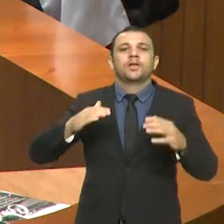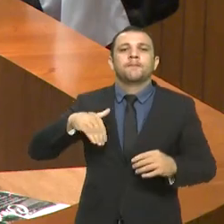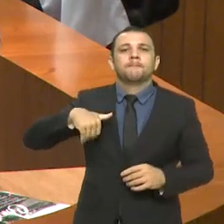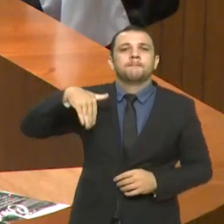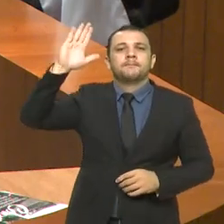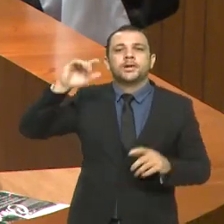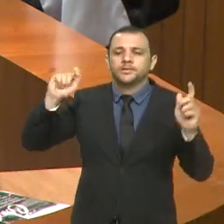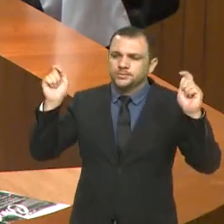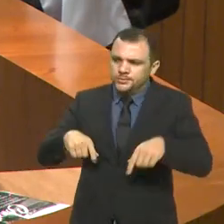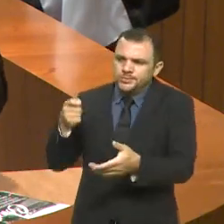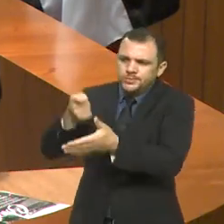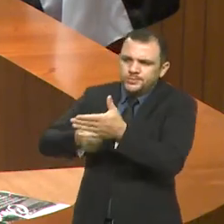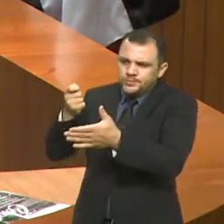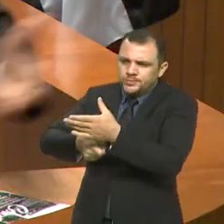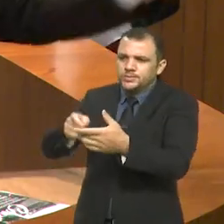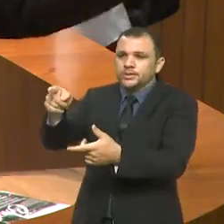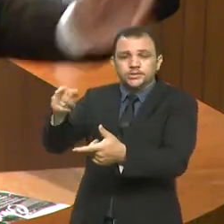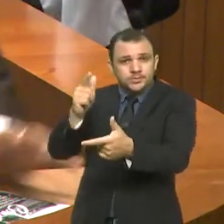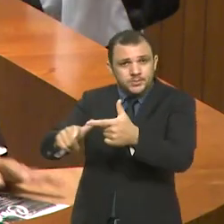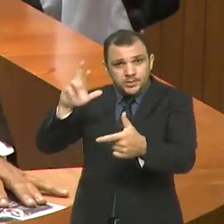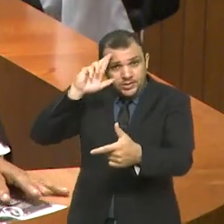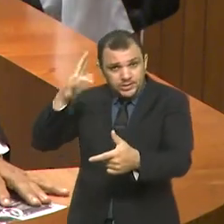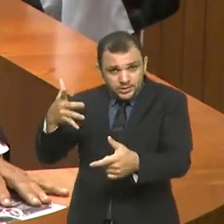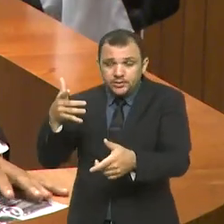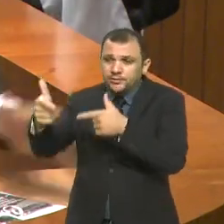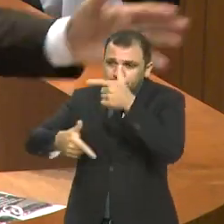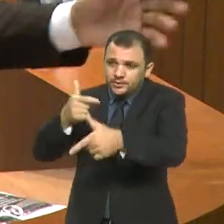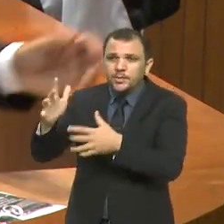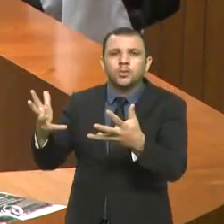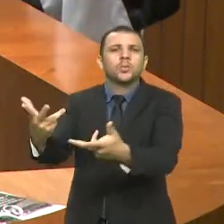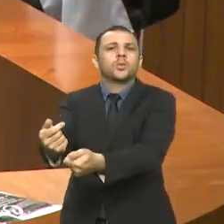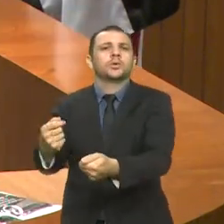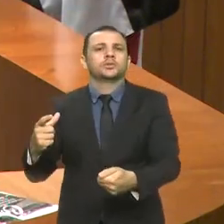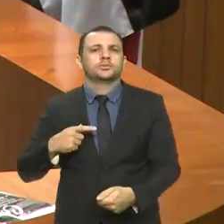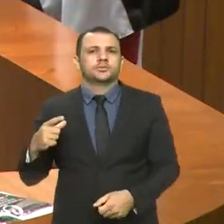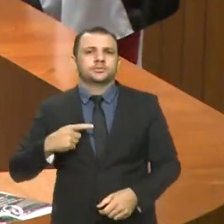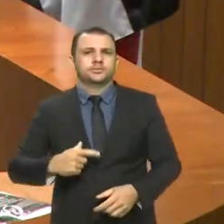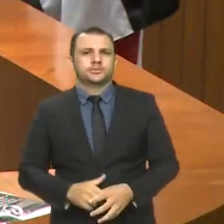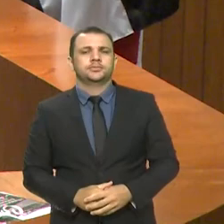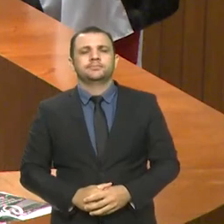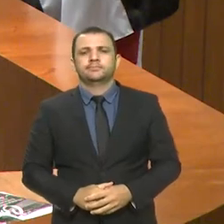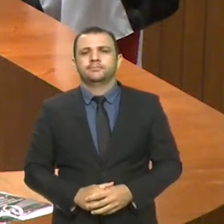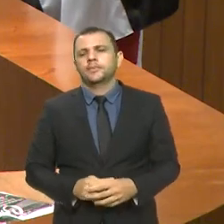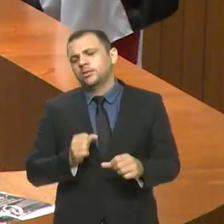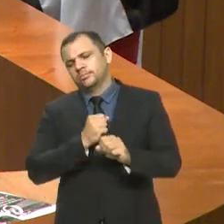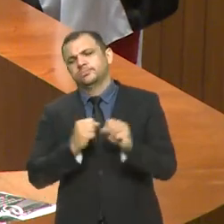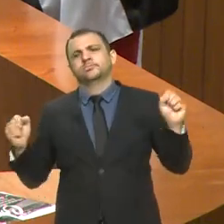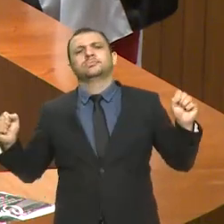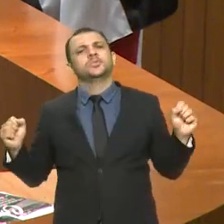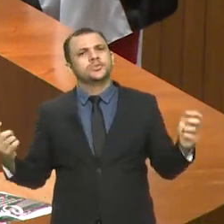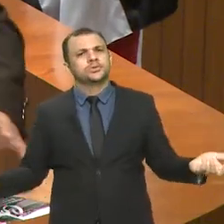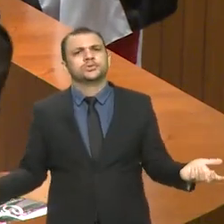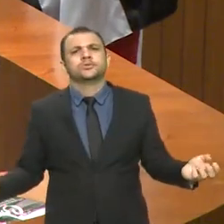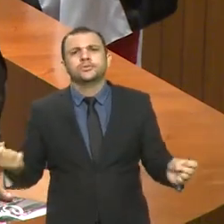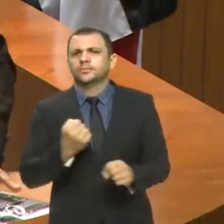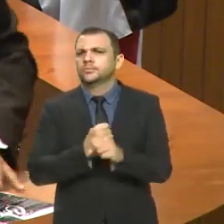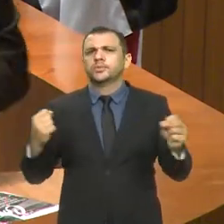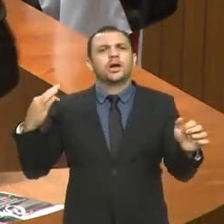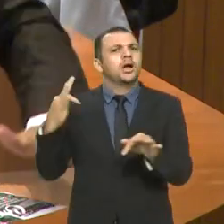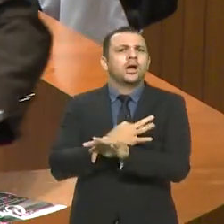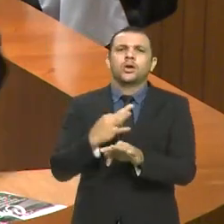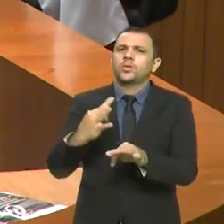que o serviço realmente seja de qualidade. Não é possível. Não é possível. Não tem mais como